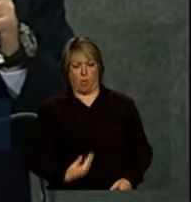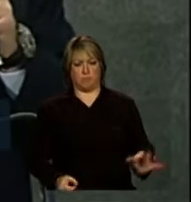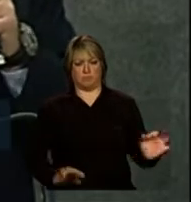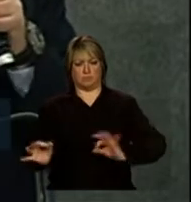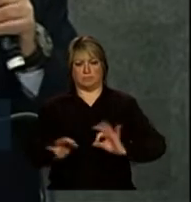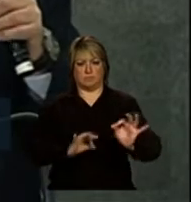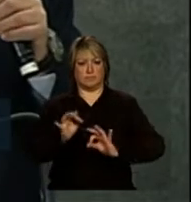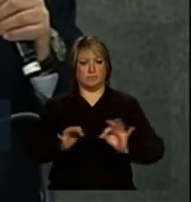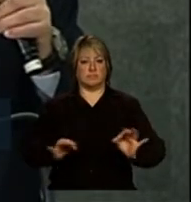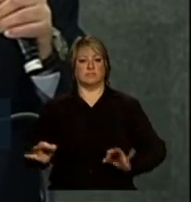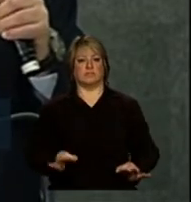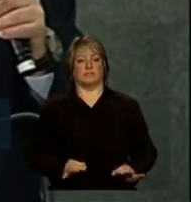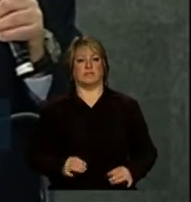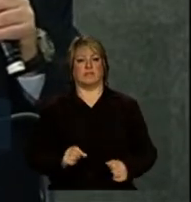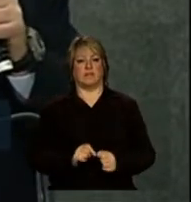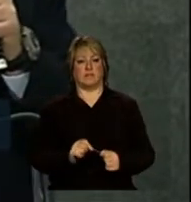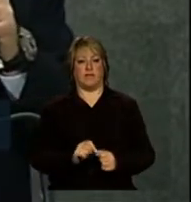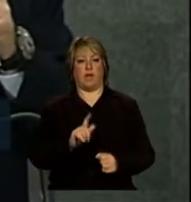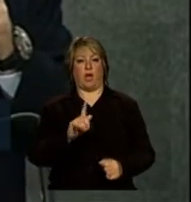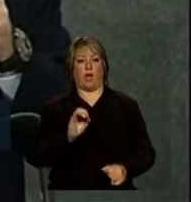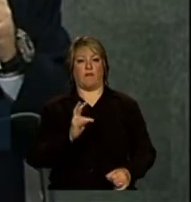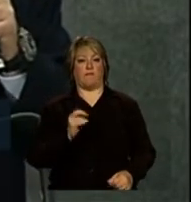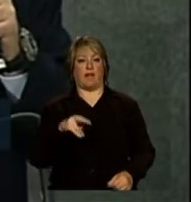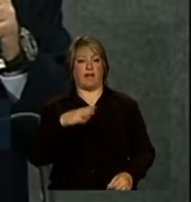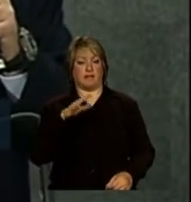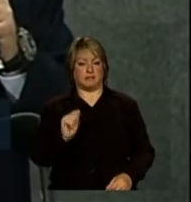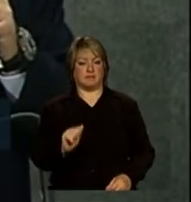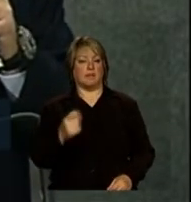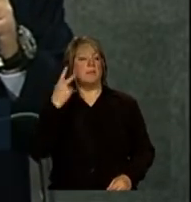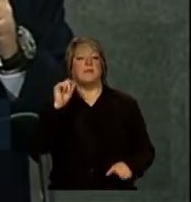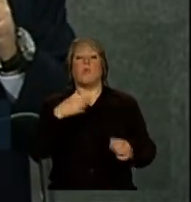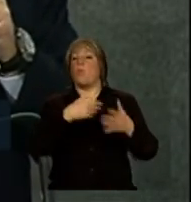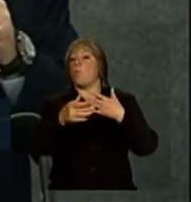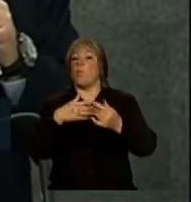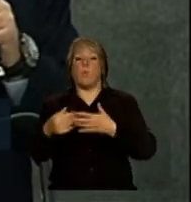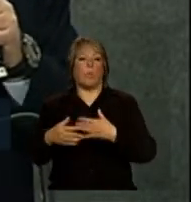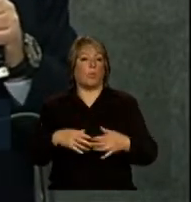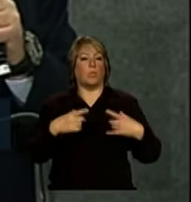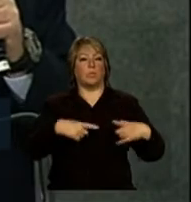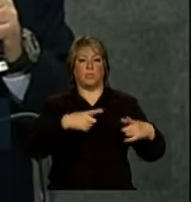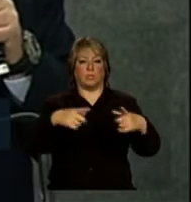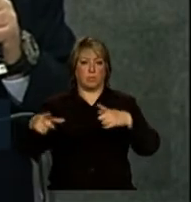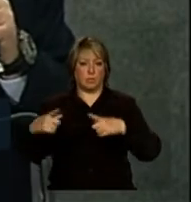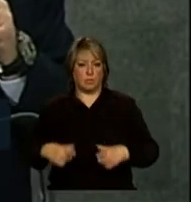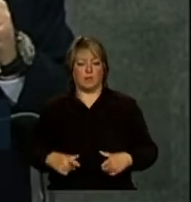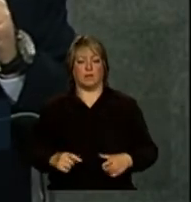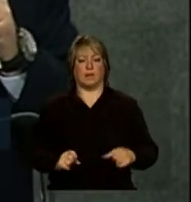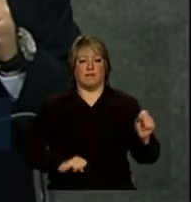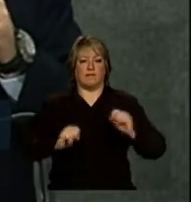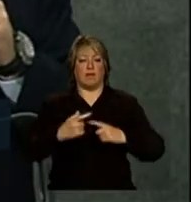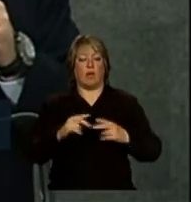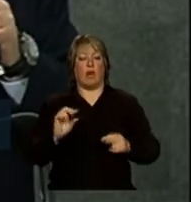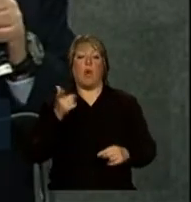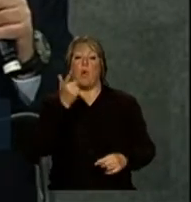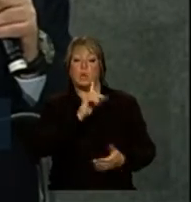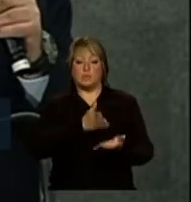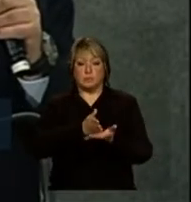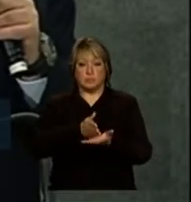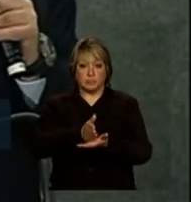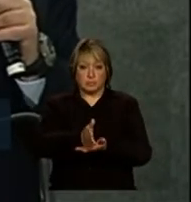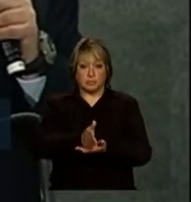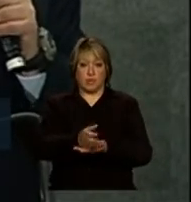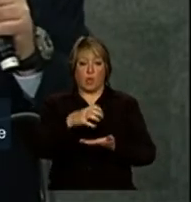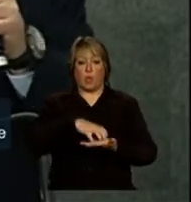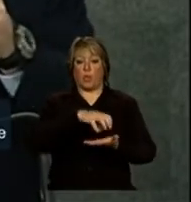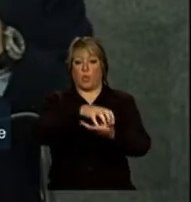estrutura é para qualquer instituição né Consegui dar o rumo vou pedir se